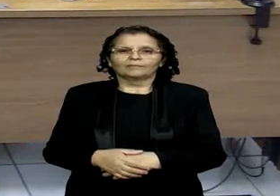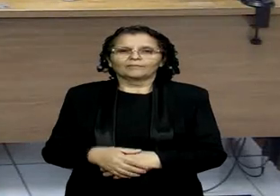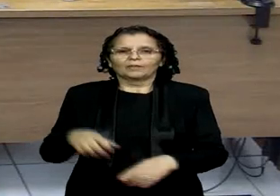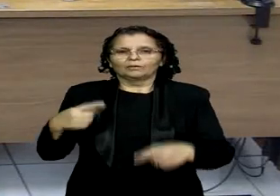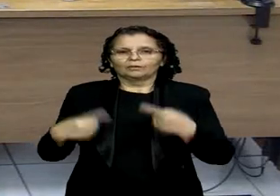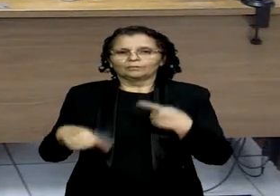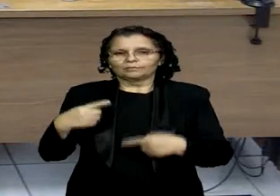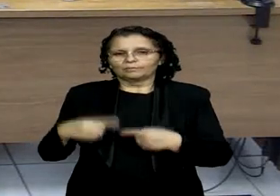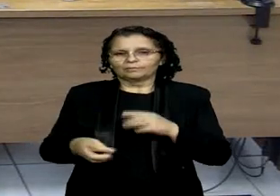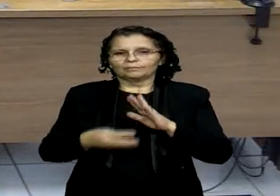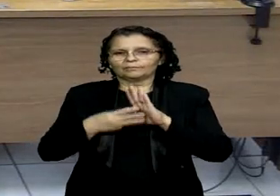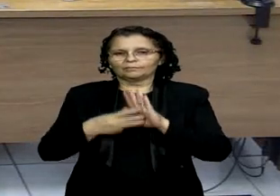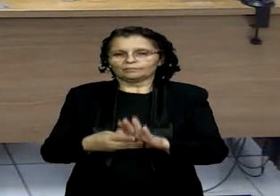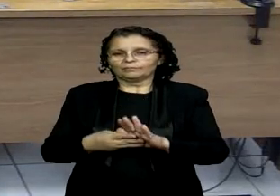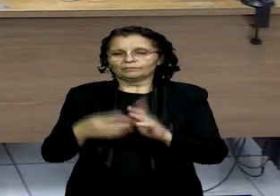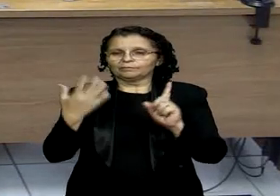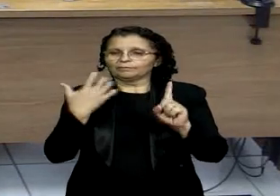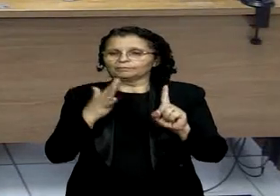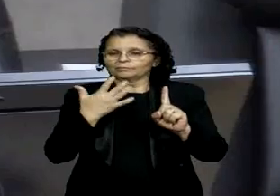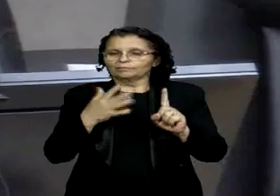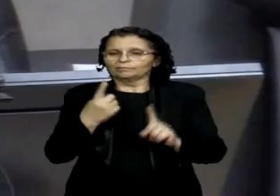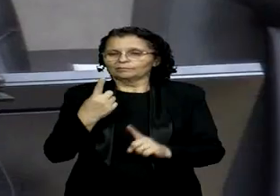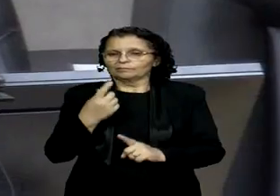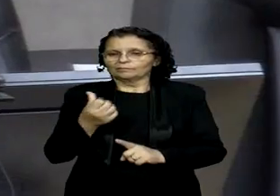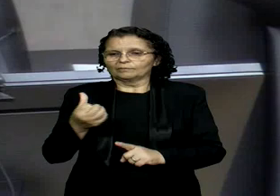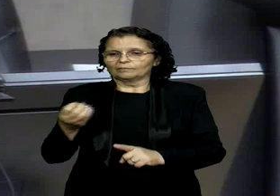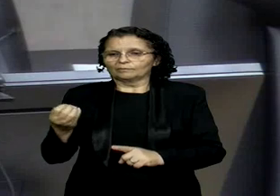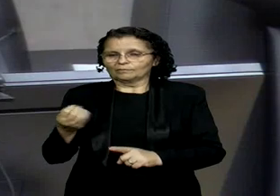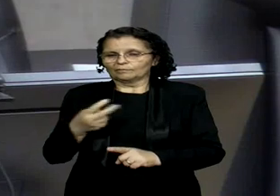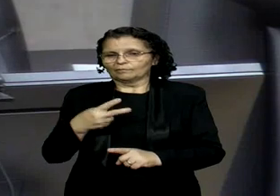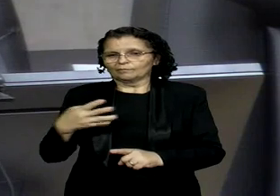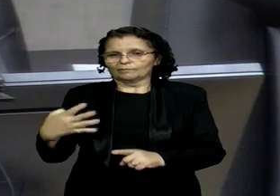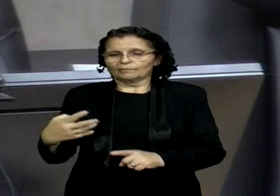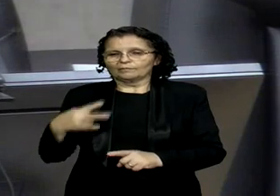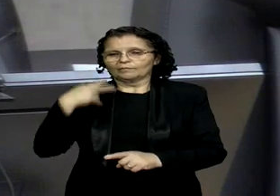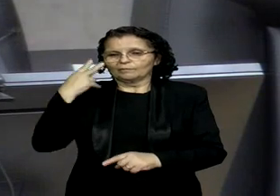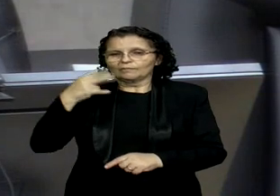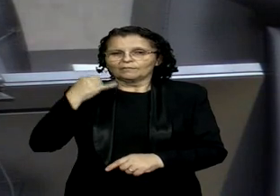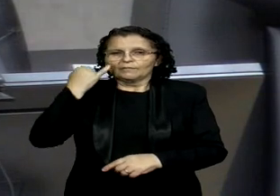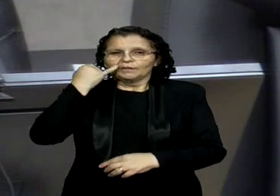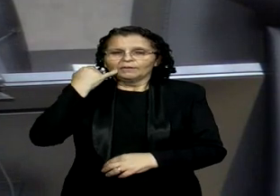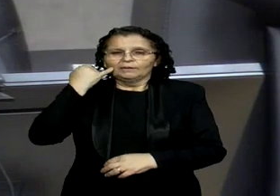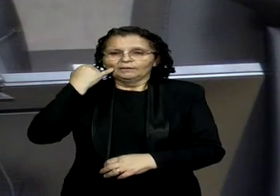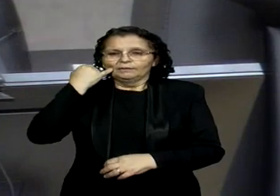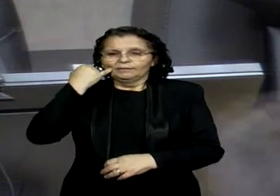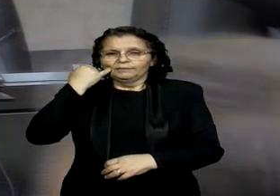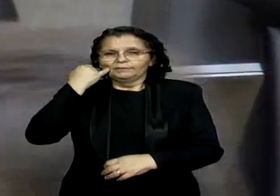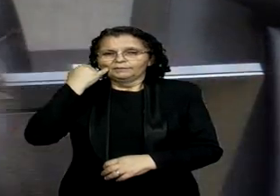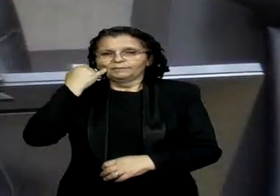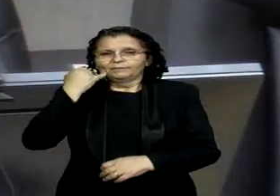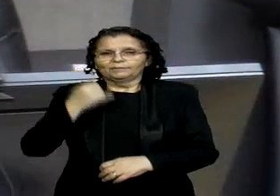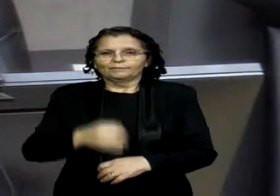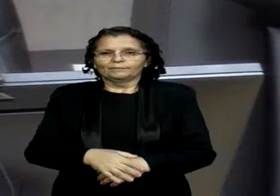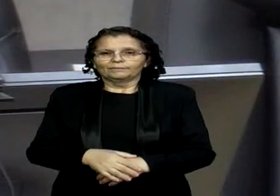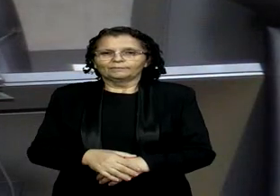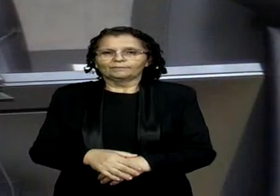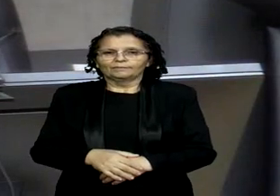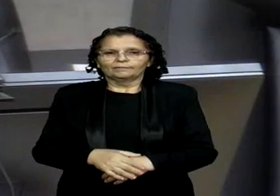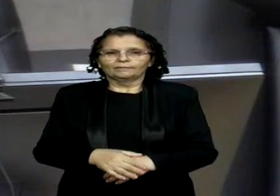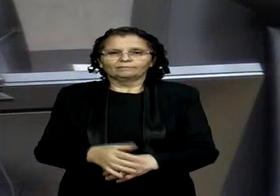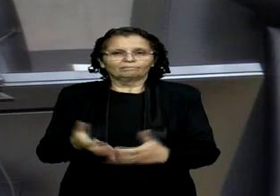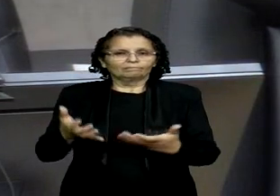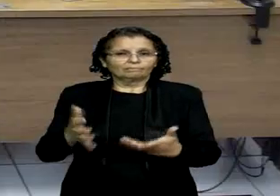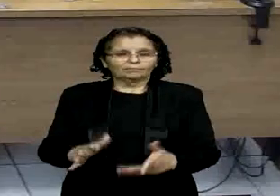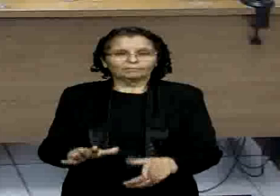Continua em discussão a moção de aplauso 160 de 2024 da nobre vereadora Juliana Dativoz.